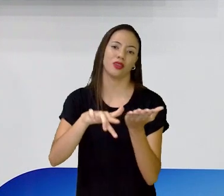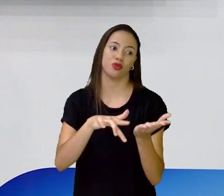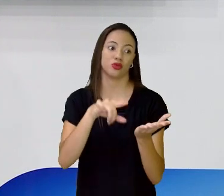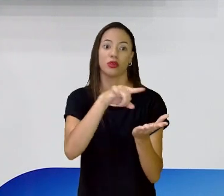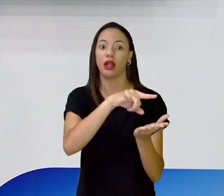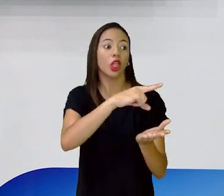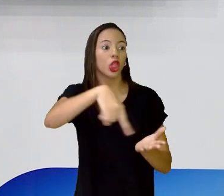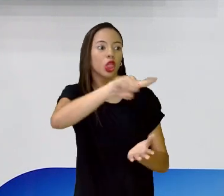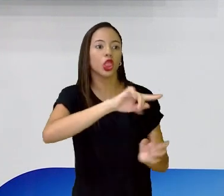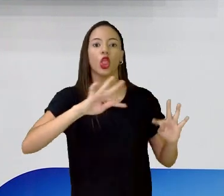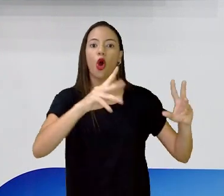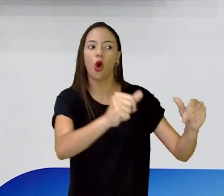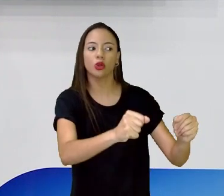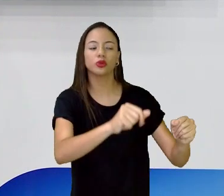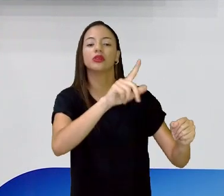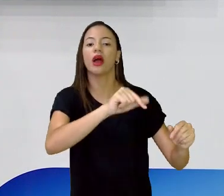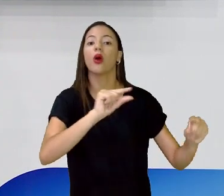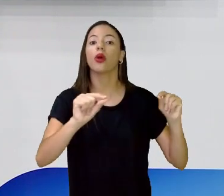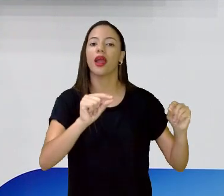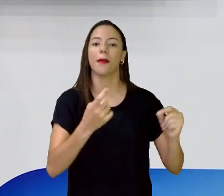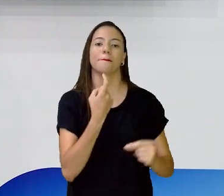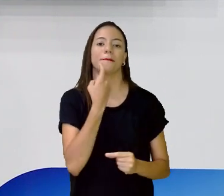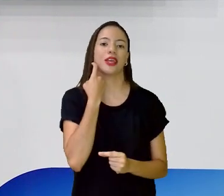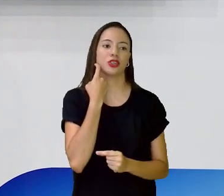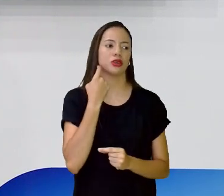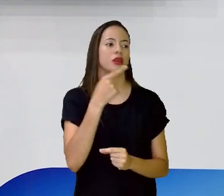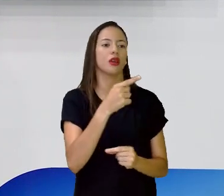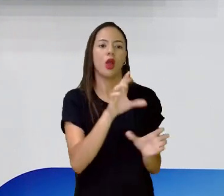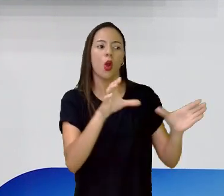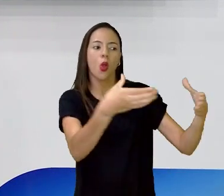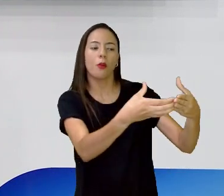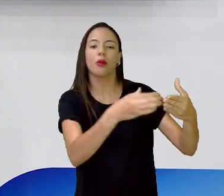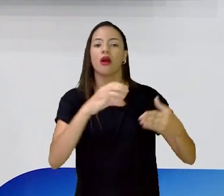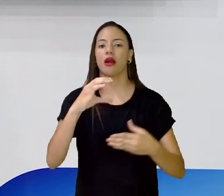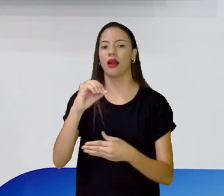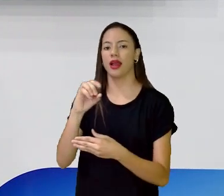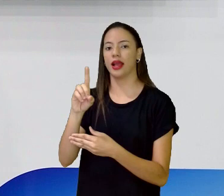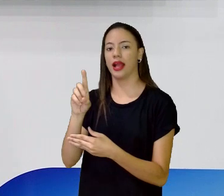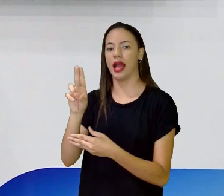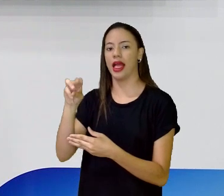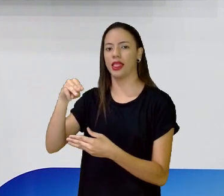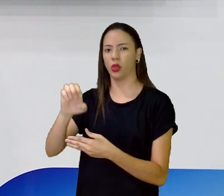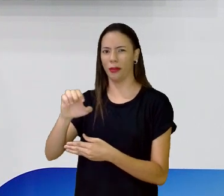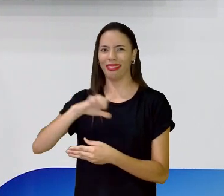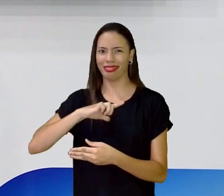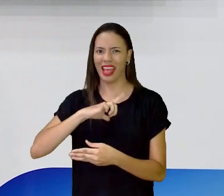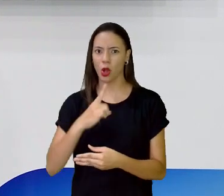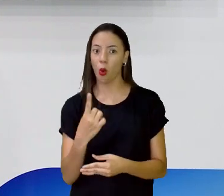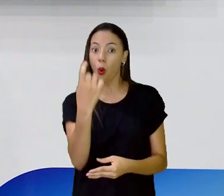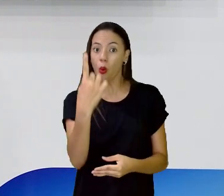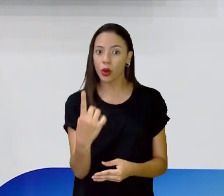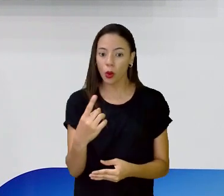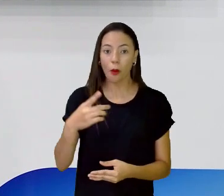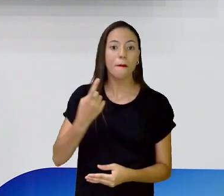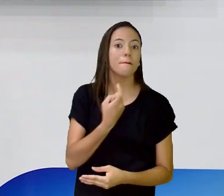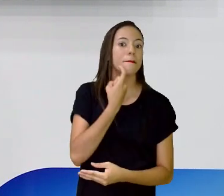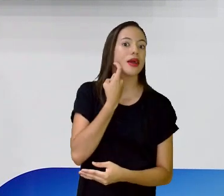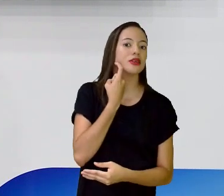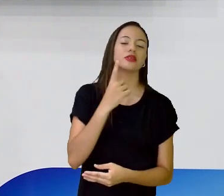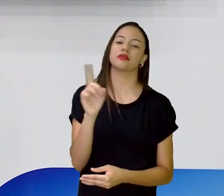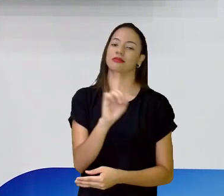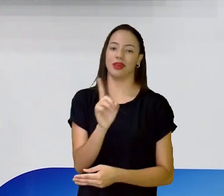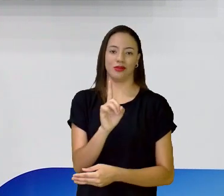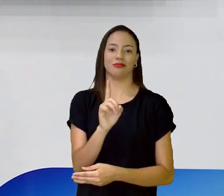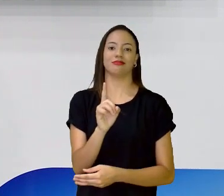juntos formam um cardume. Existe cardume com um peixe apenas? Nananina, não.